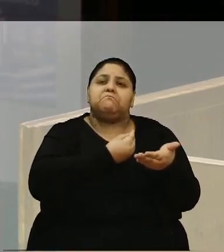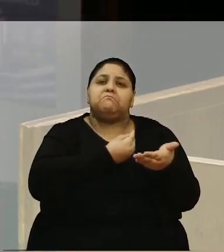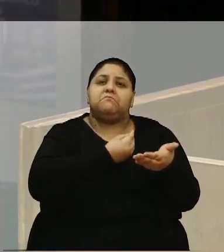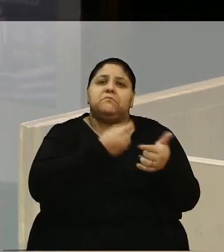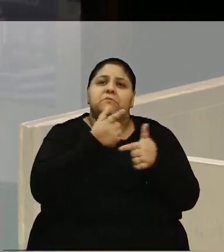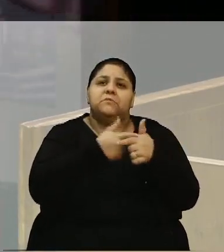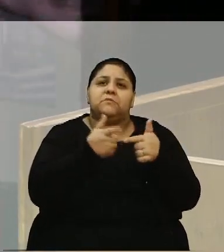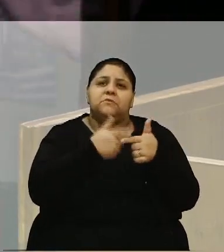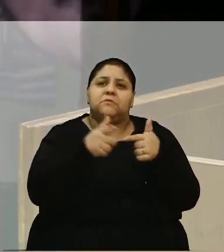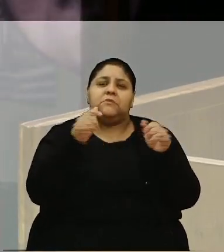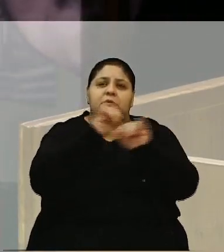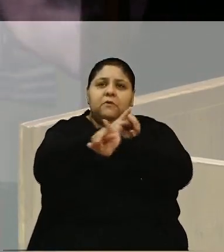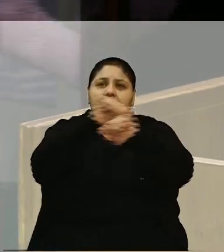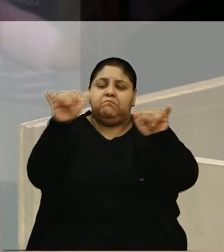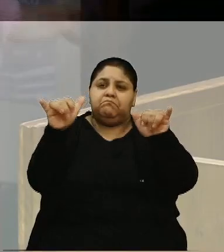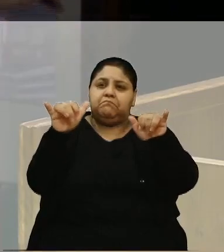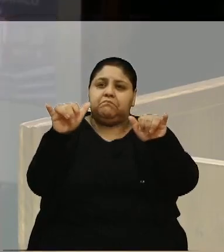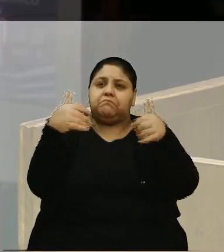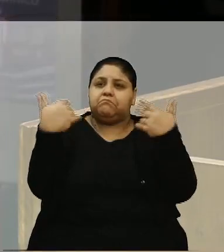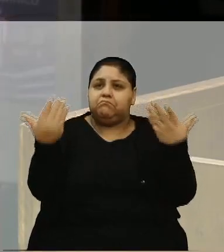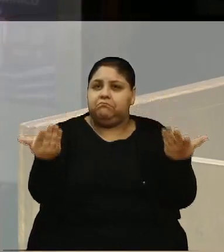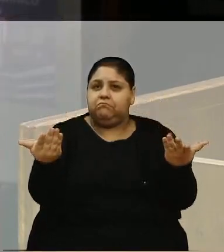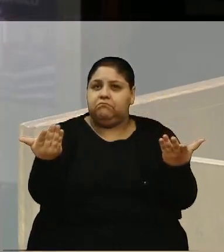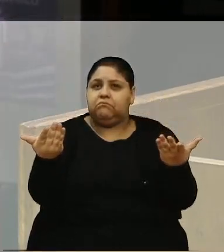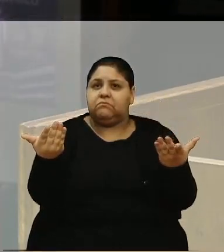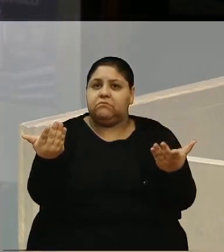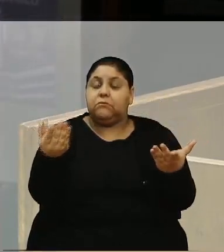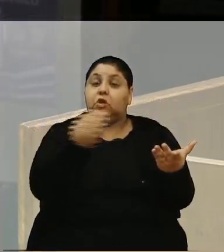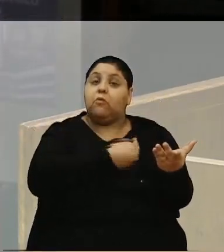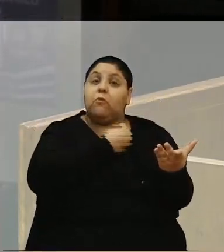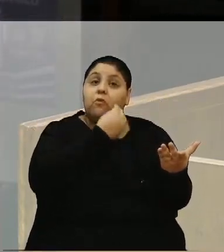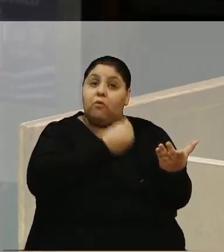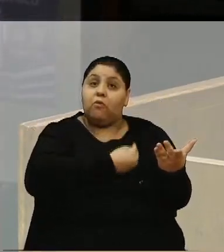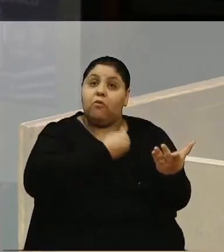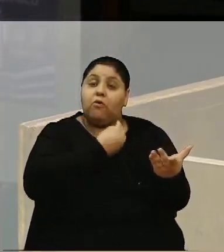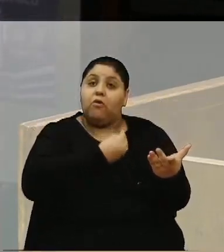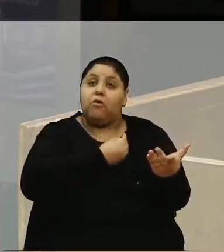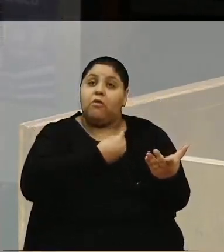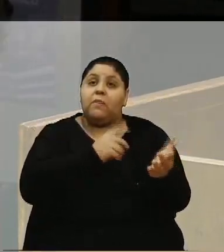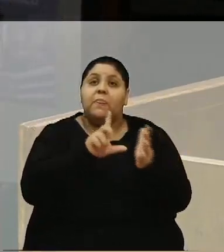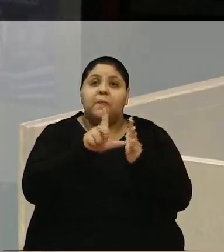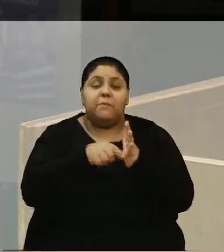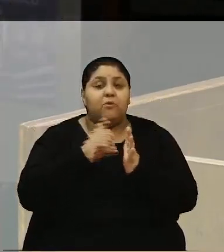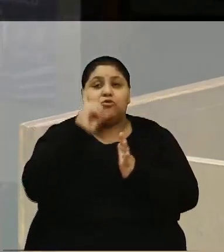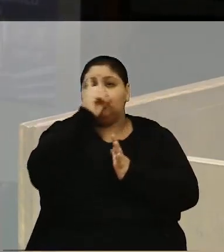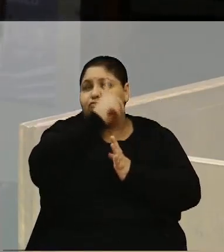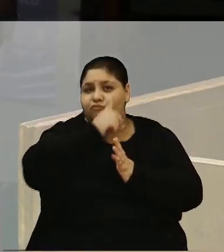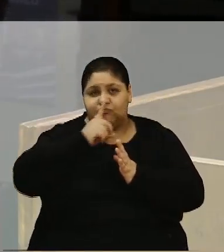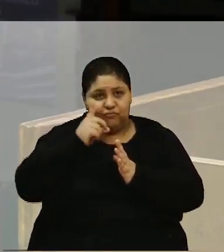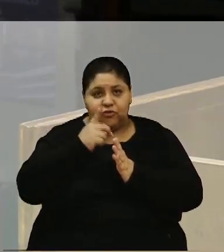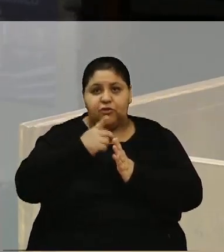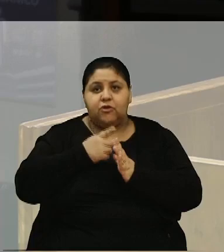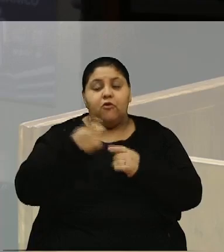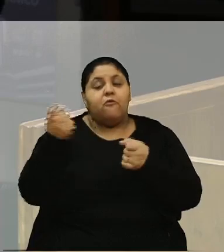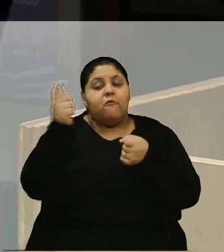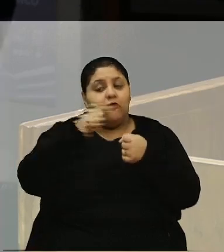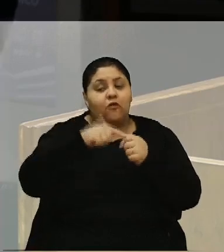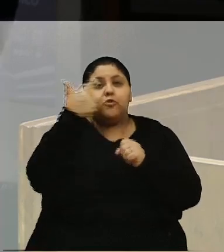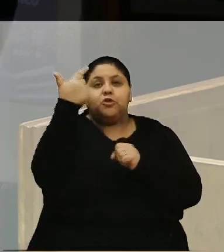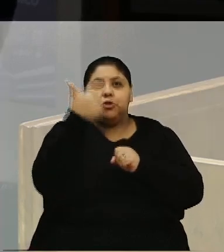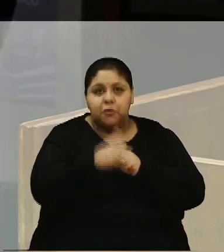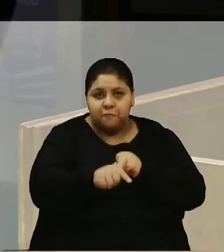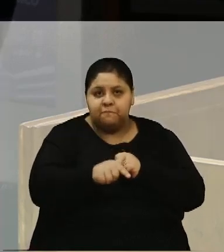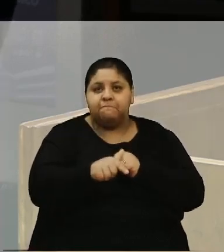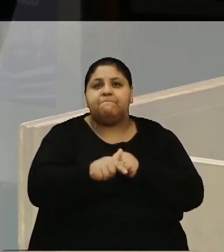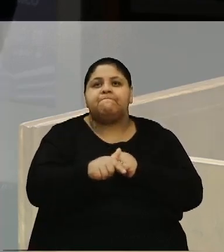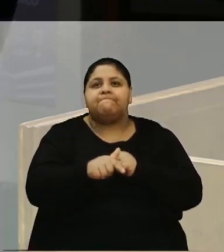O meu discurso ele vinha para ser... Estávamos vivendo, mas depois de domingo ele está sendo recorrente. Infelizmente, está na mão